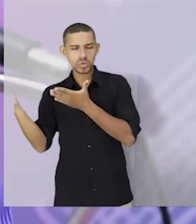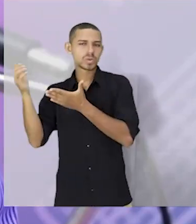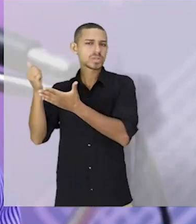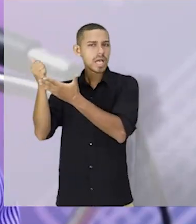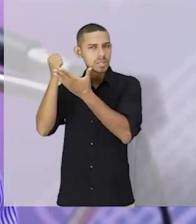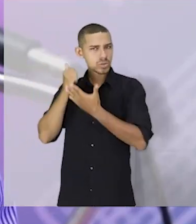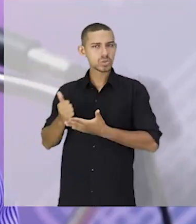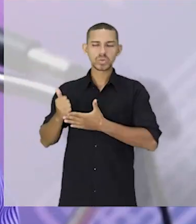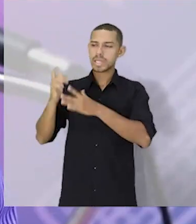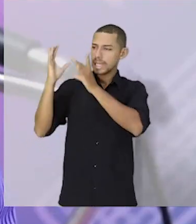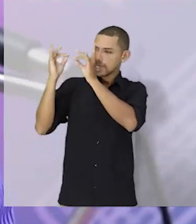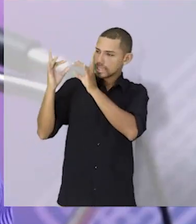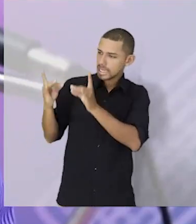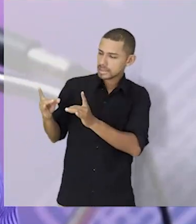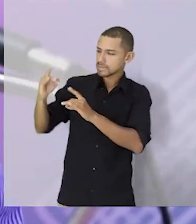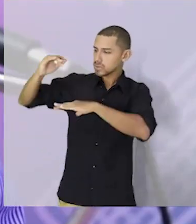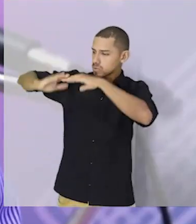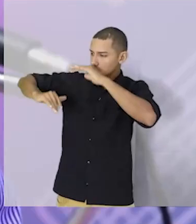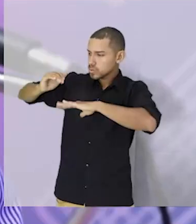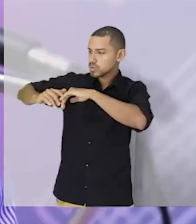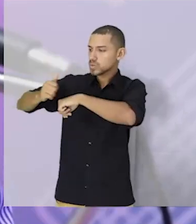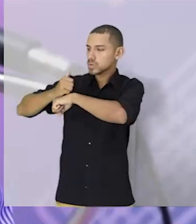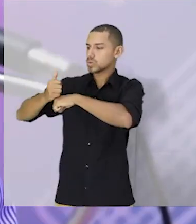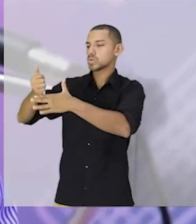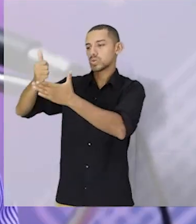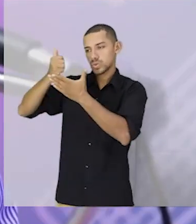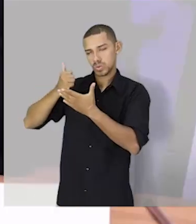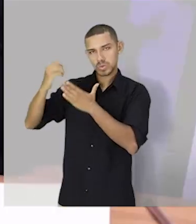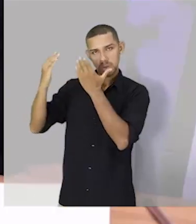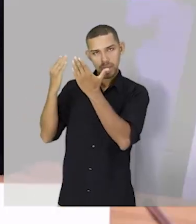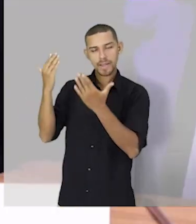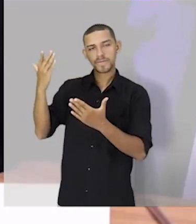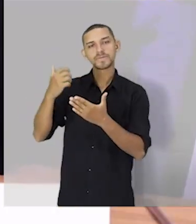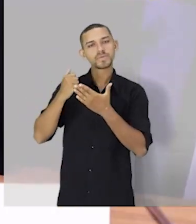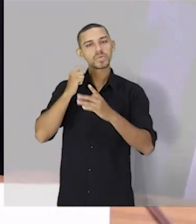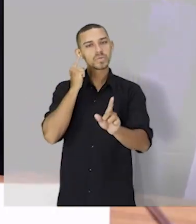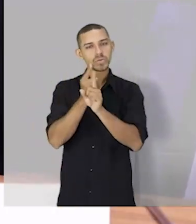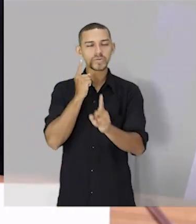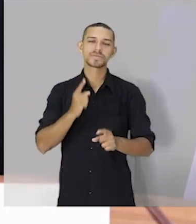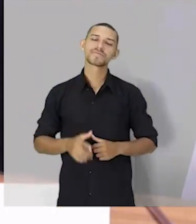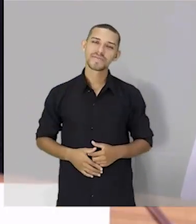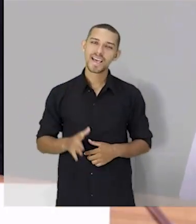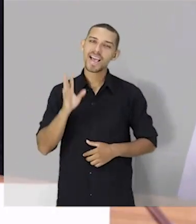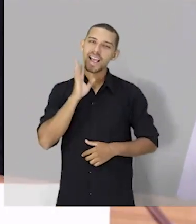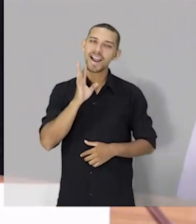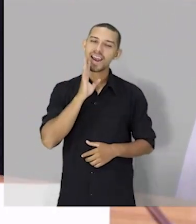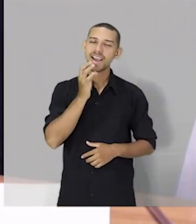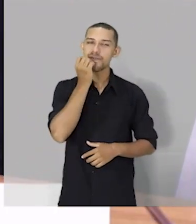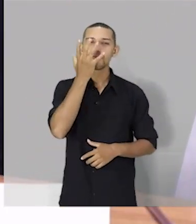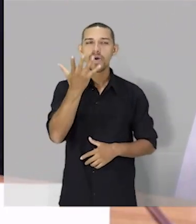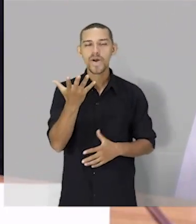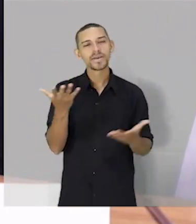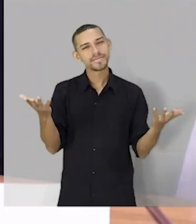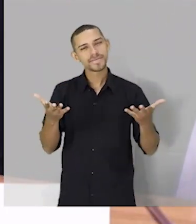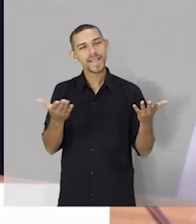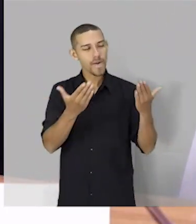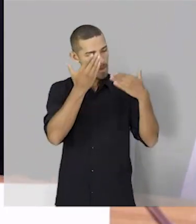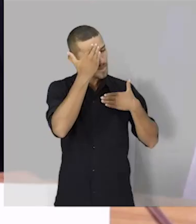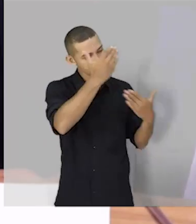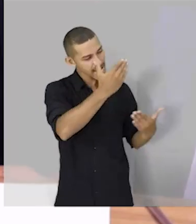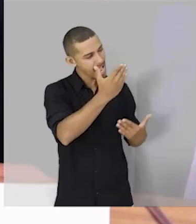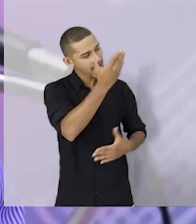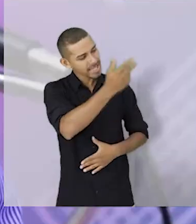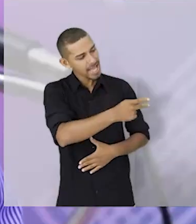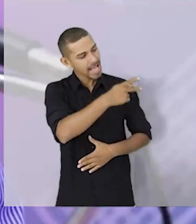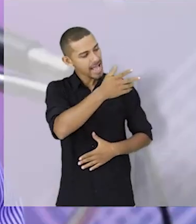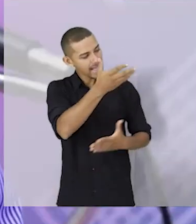ajuda especializada, você vai conseguir identificar. Que bacana. Obrigada, Celi, né? Eu